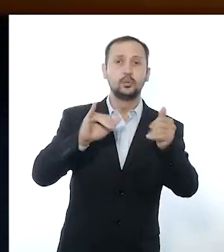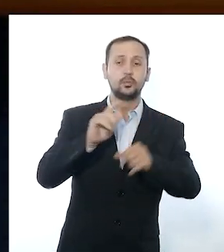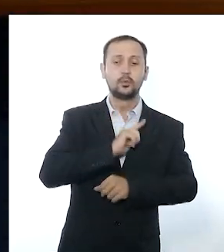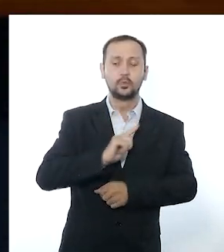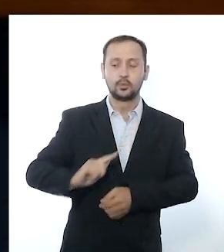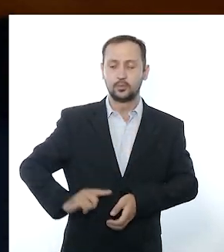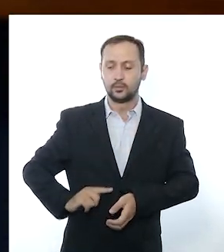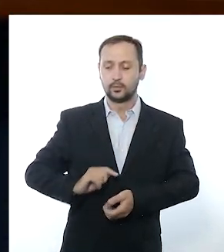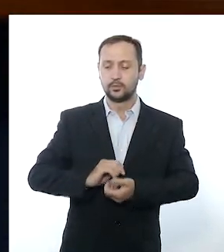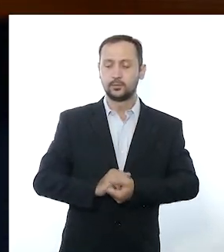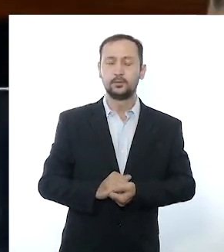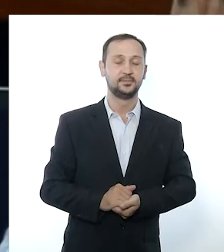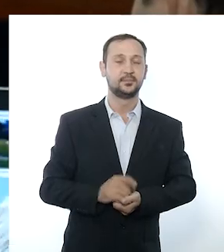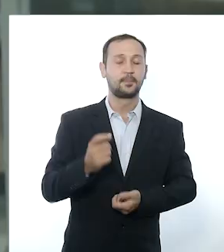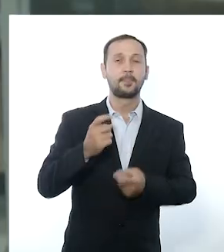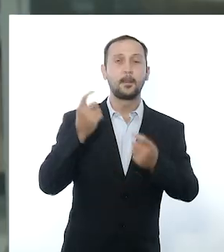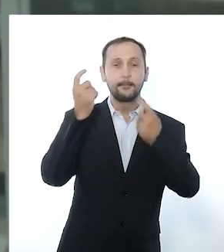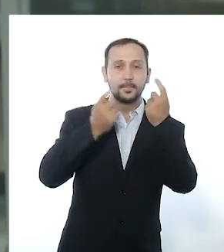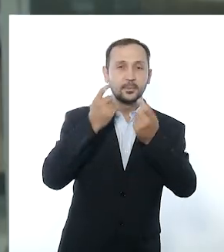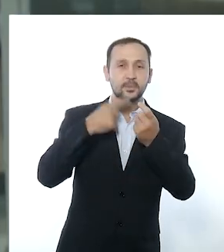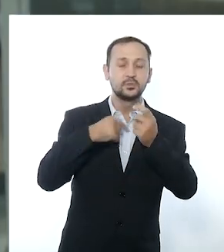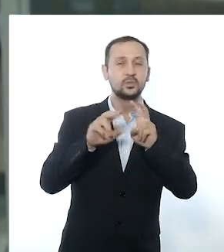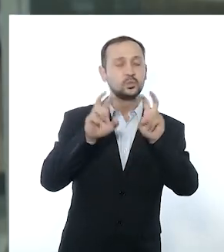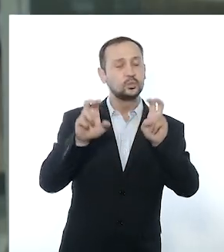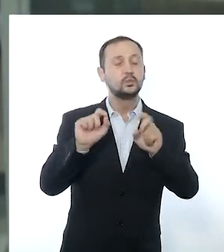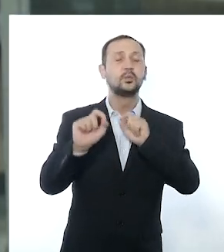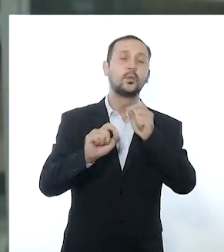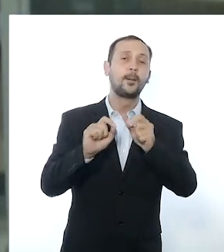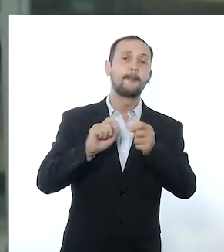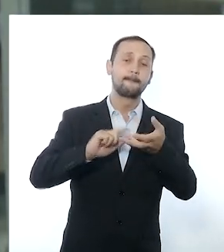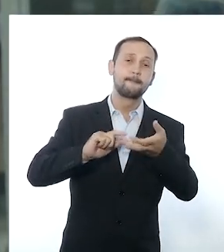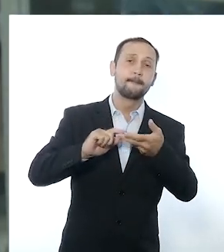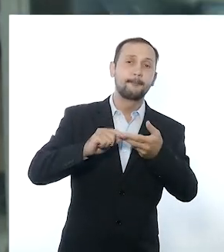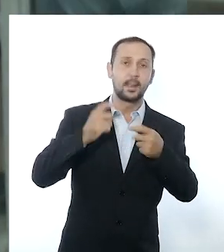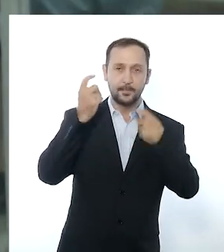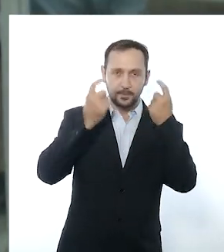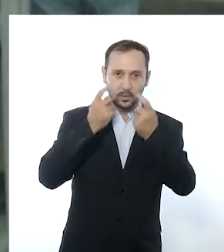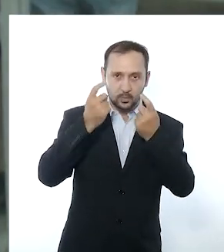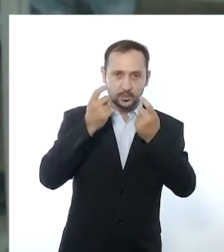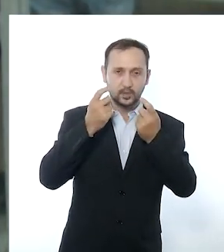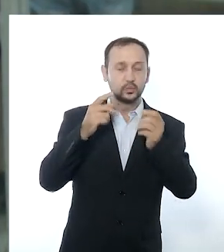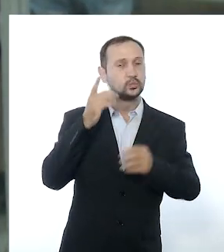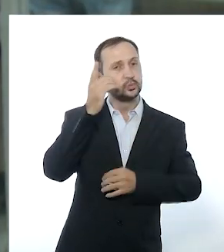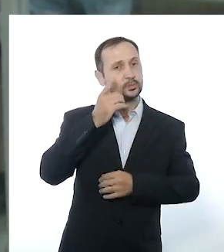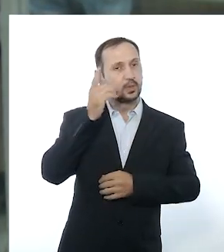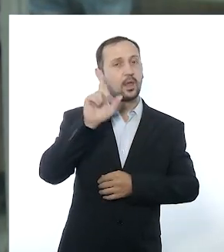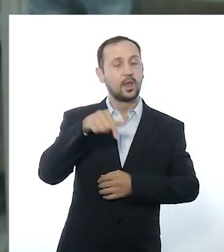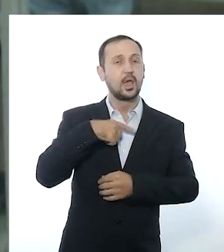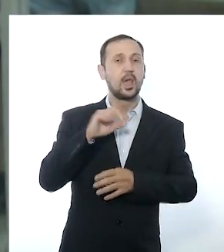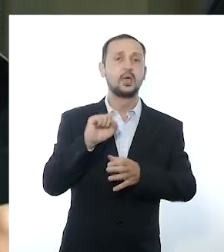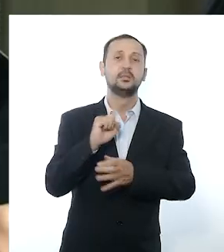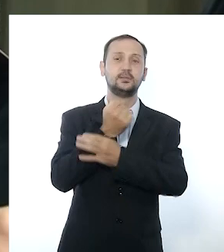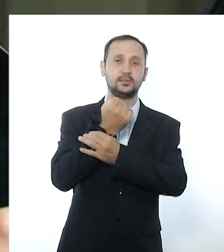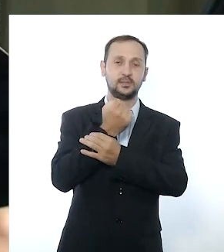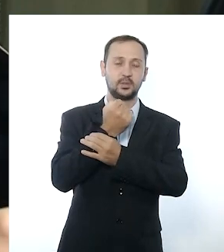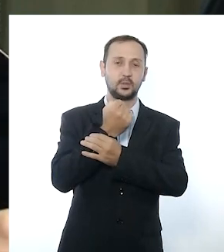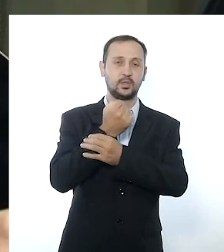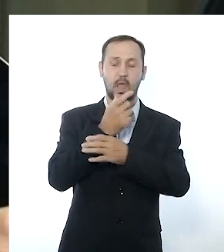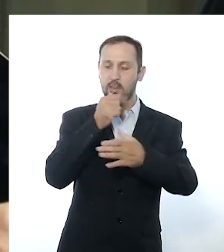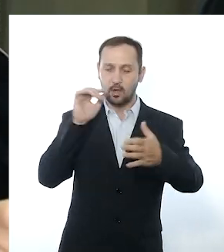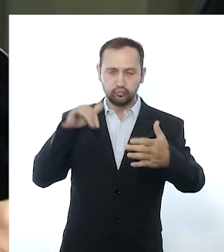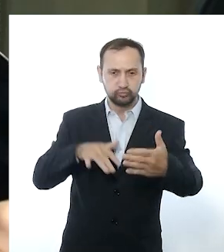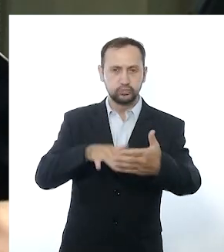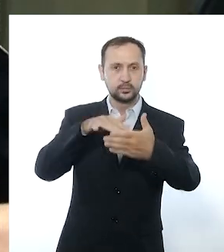das precauções que o Estado toma. Entre as principais preocupações dos parlamentares está a segurança dessas barragens. Nós